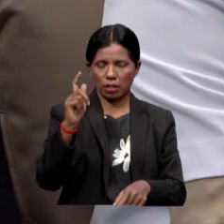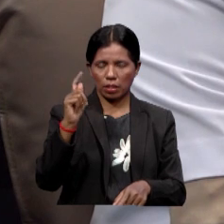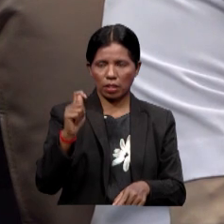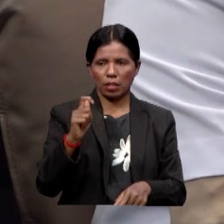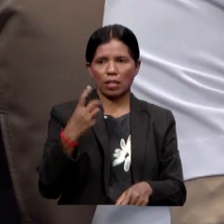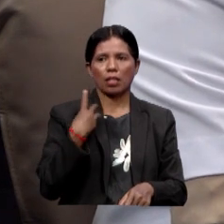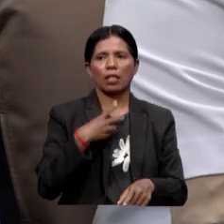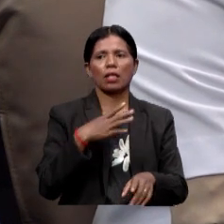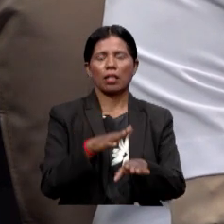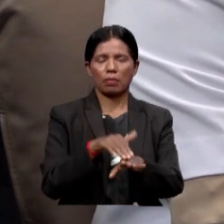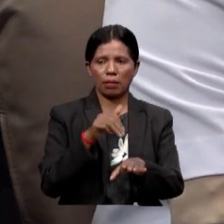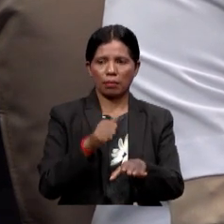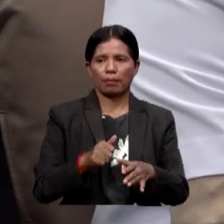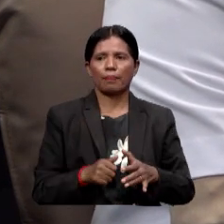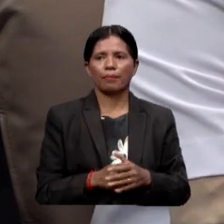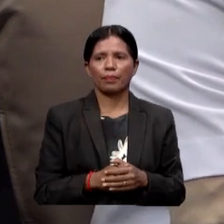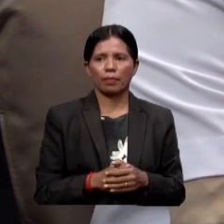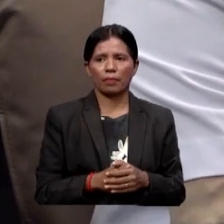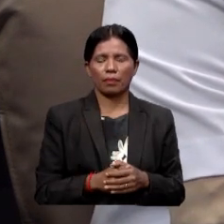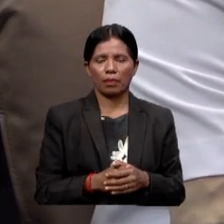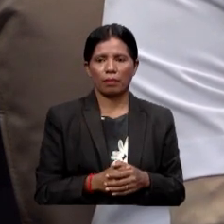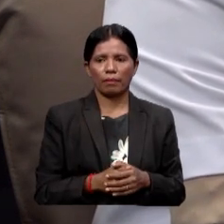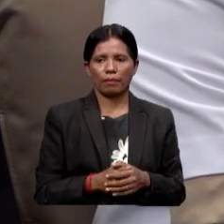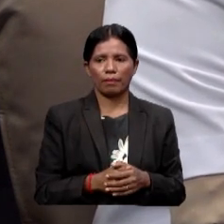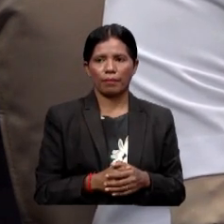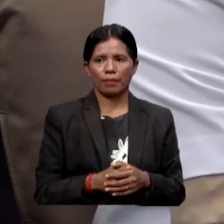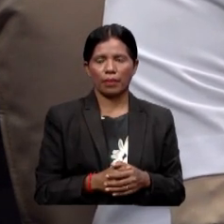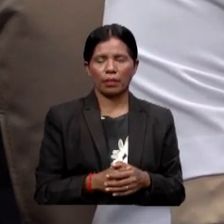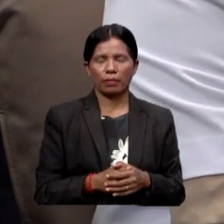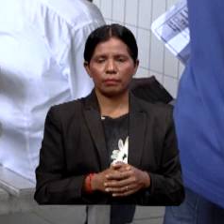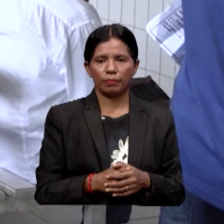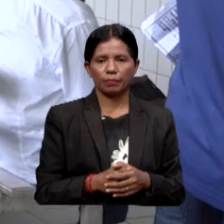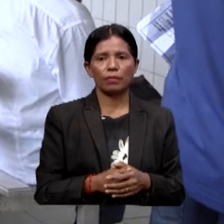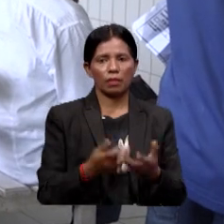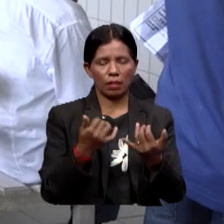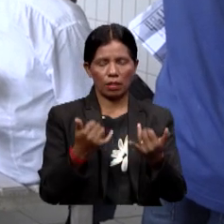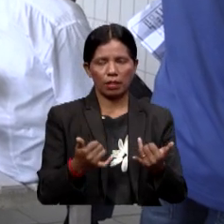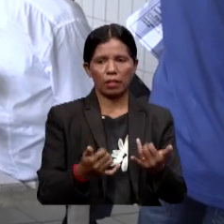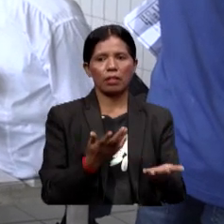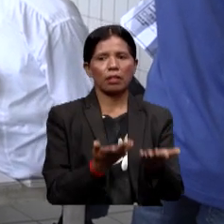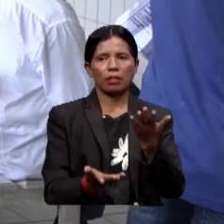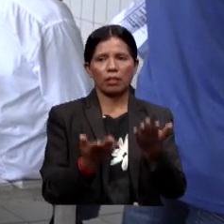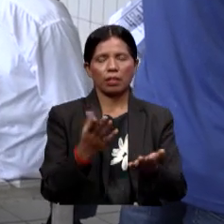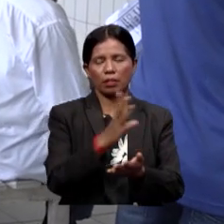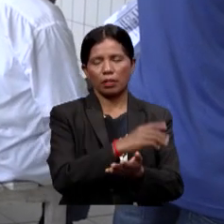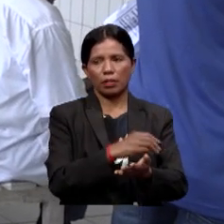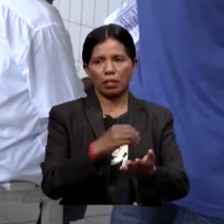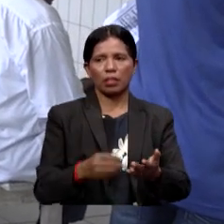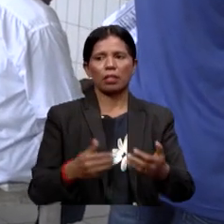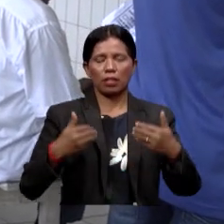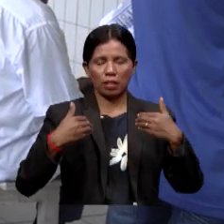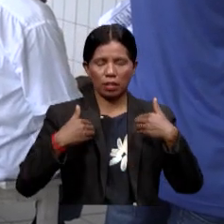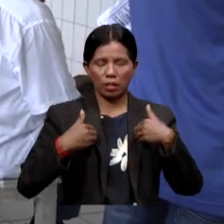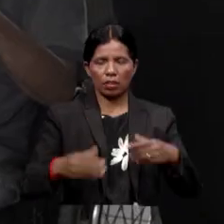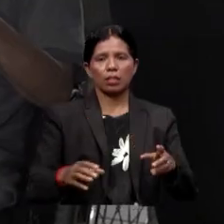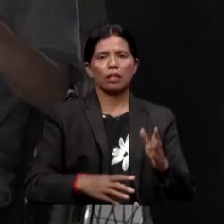bolo de benign prostatic hyperplasia ou BPH. Né, depende muito de grado. Quando ia grado 1